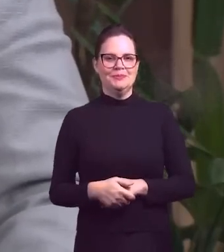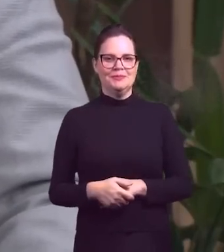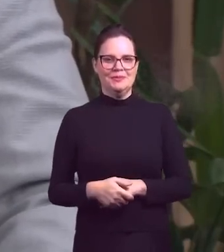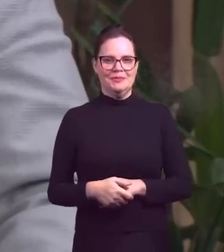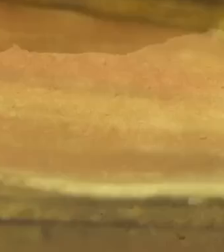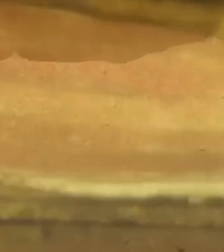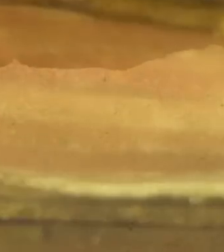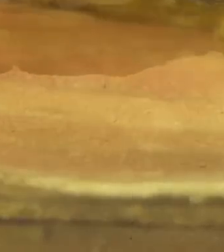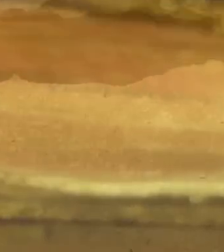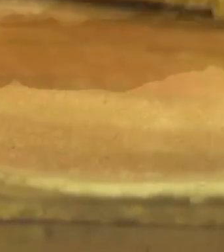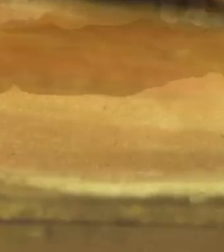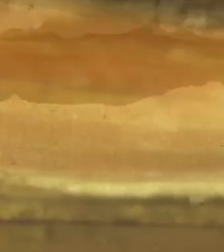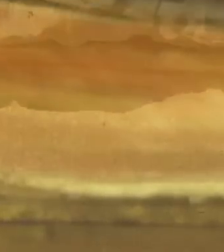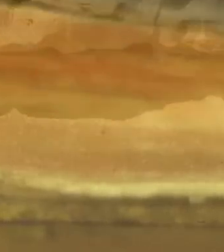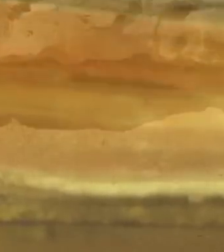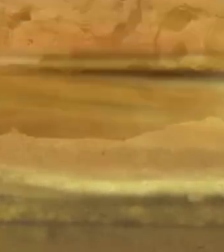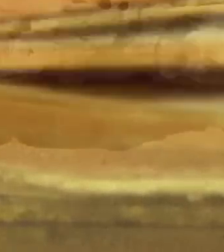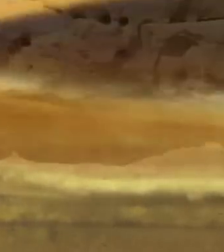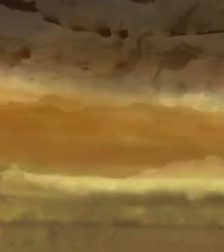episódio.